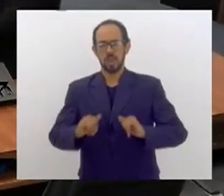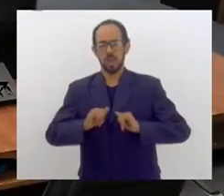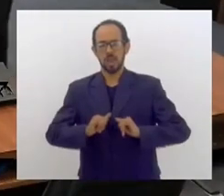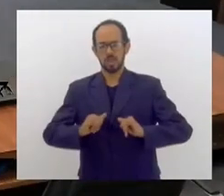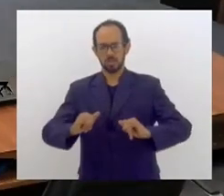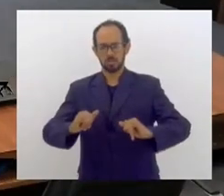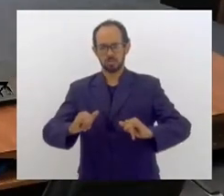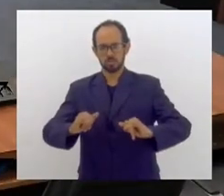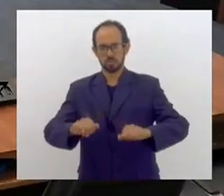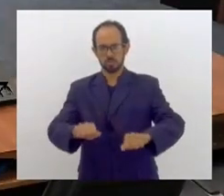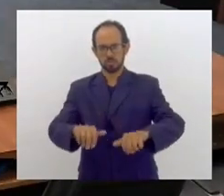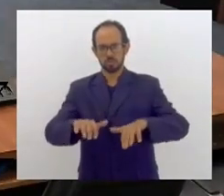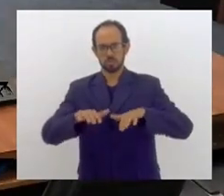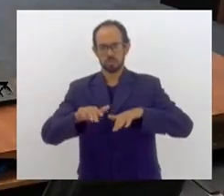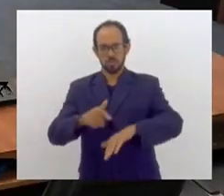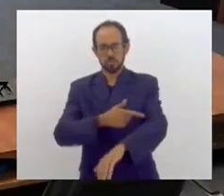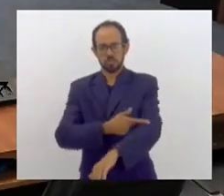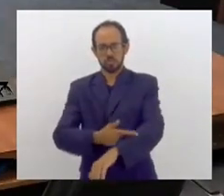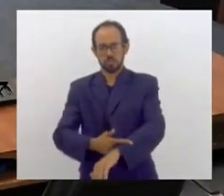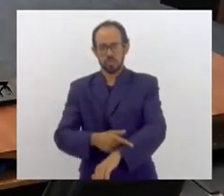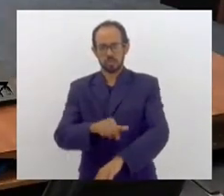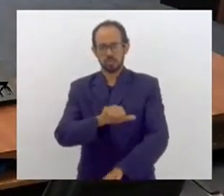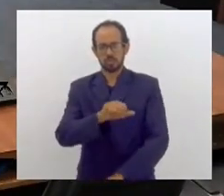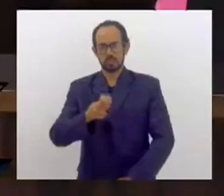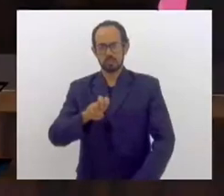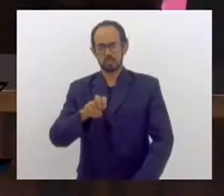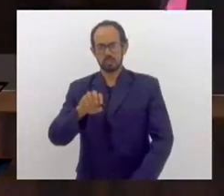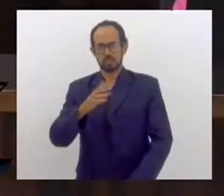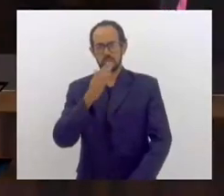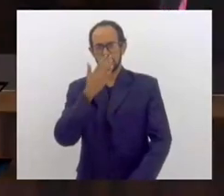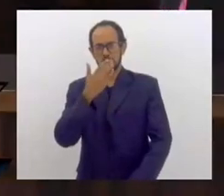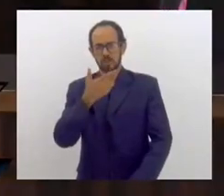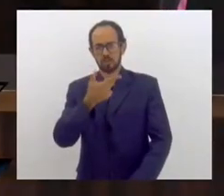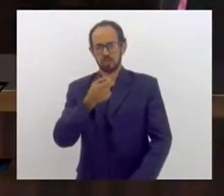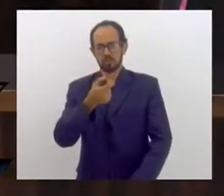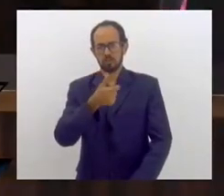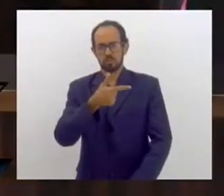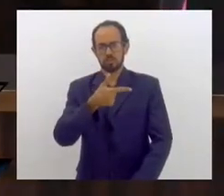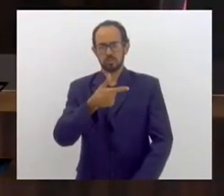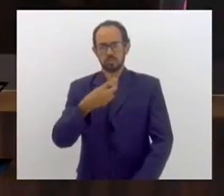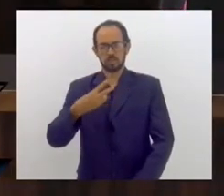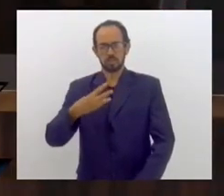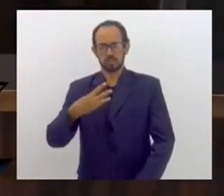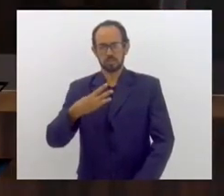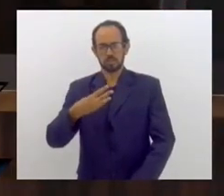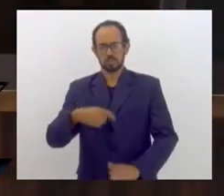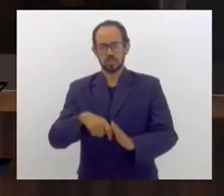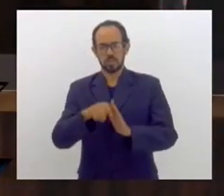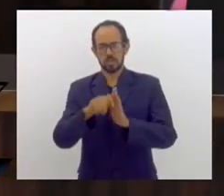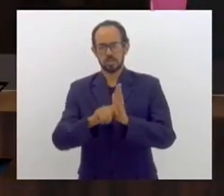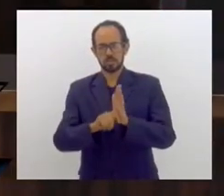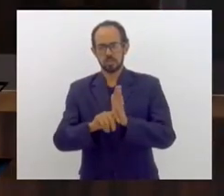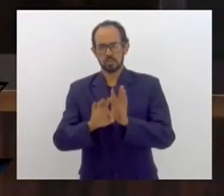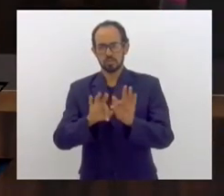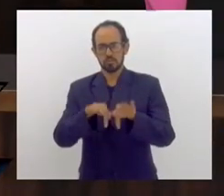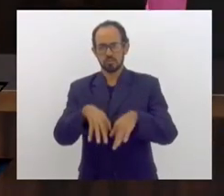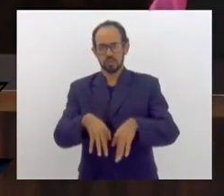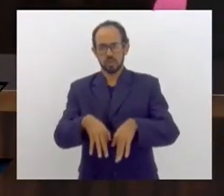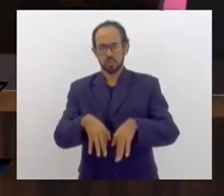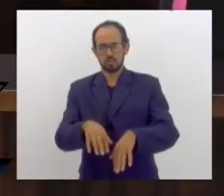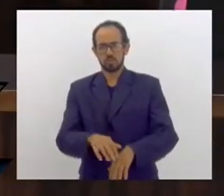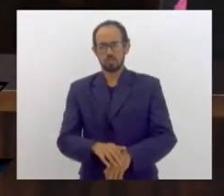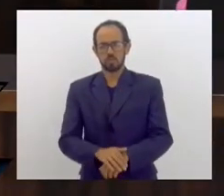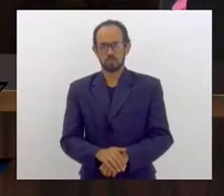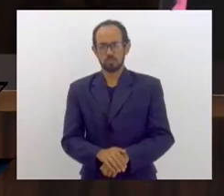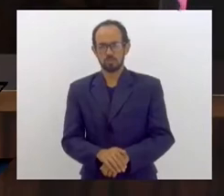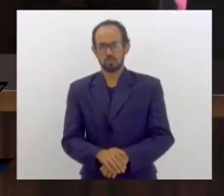Anuncio sessão ordinária do dia 15 de fevereiro de 2023. Redação do final.